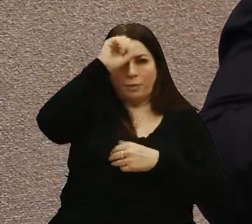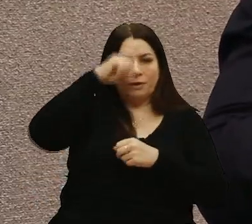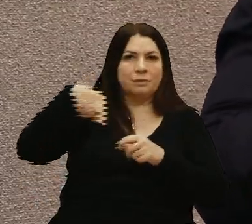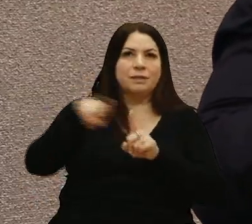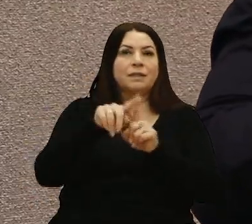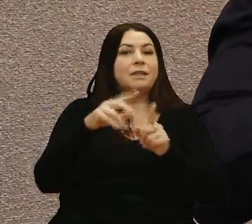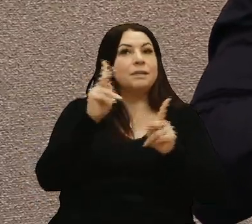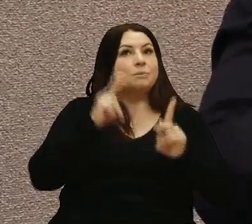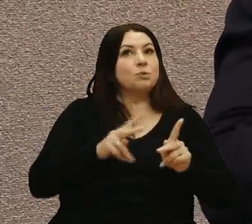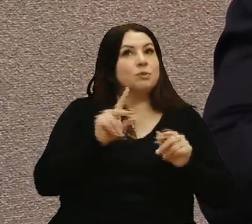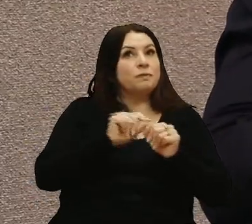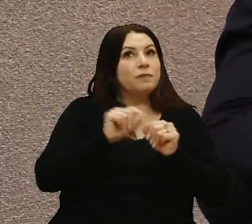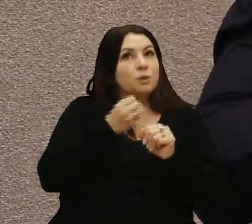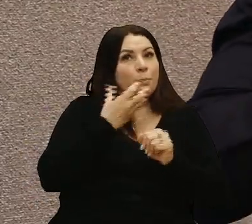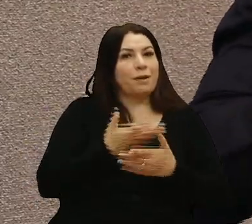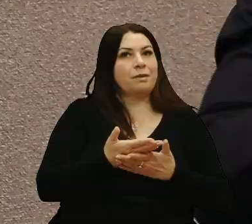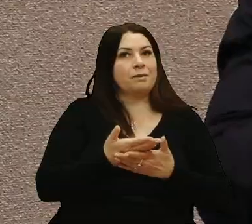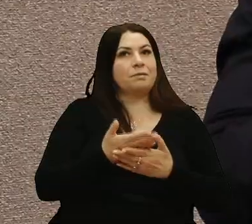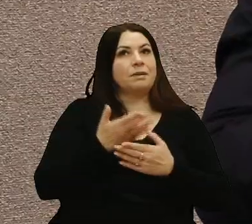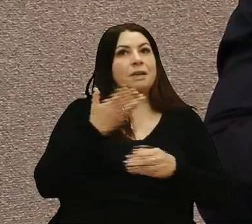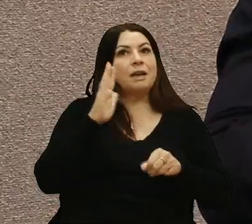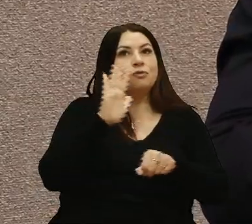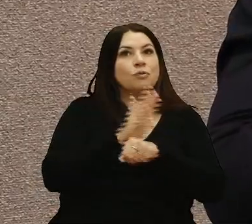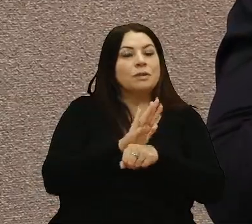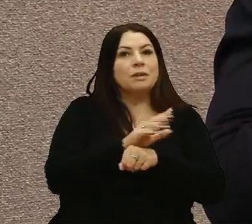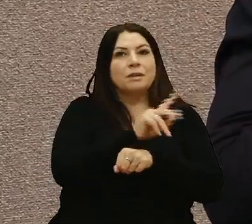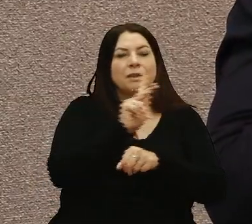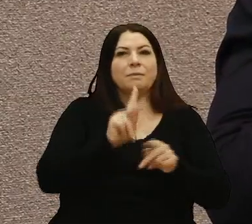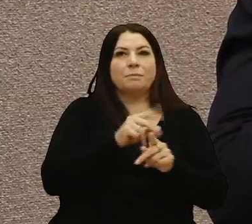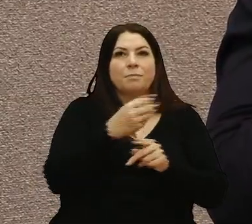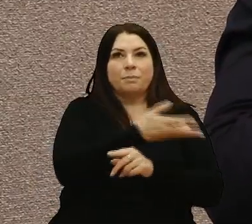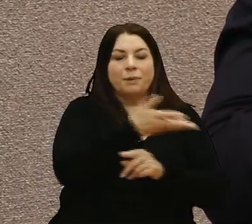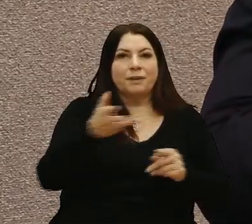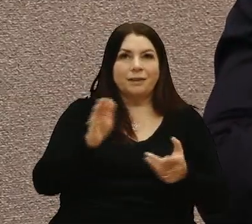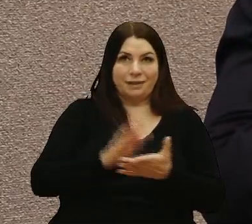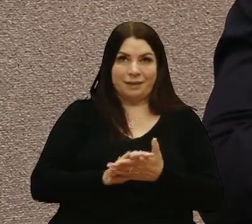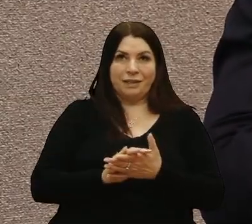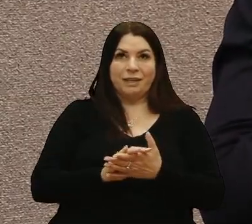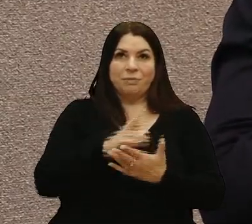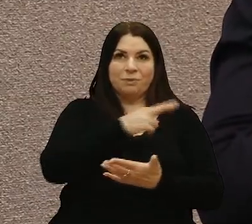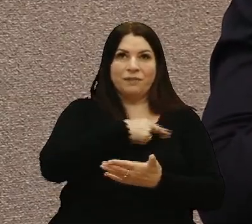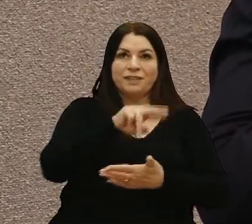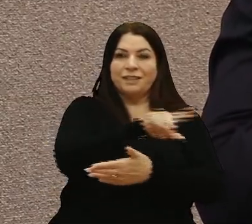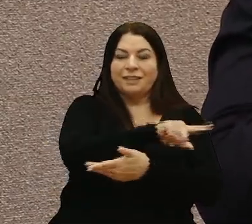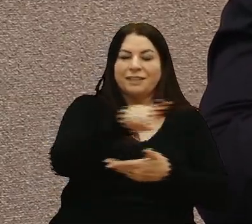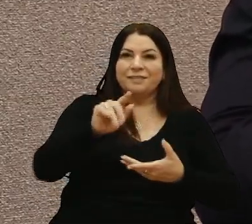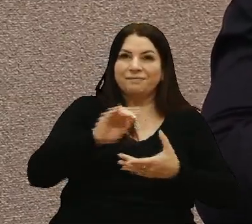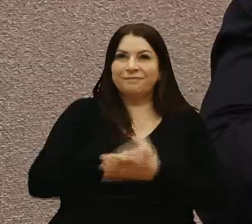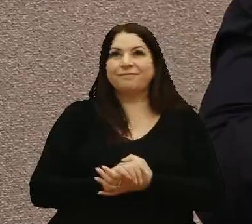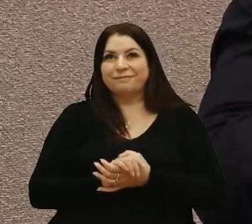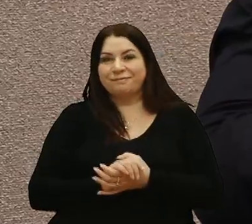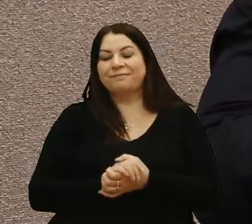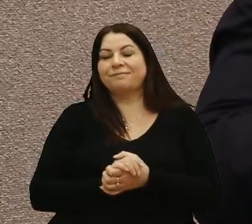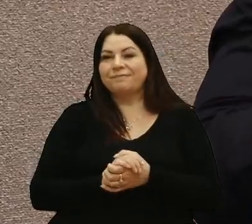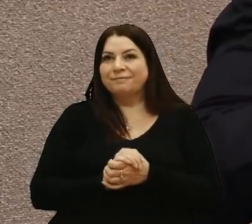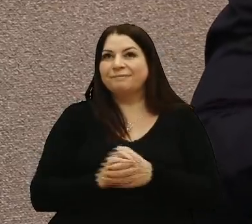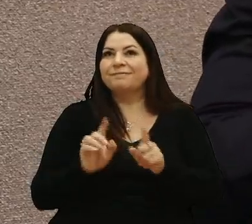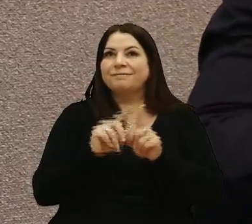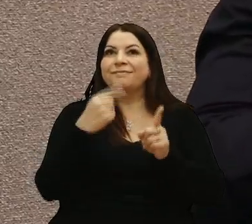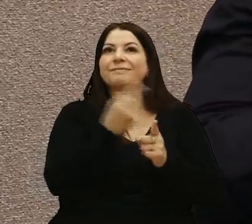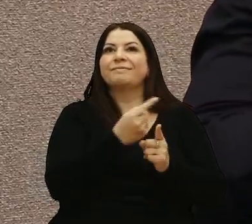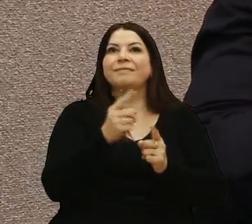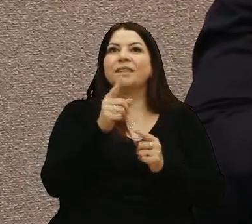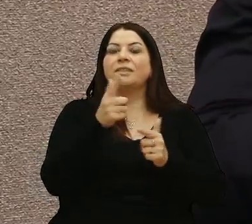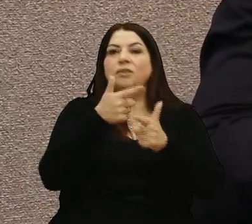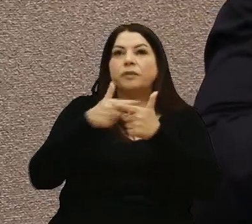Desde que as pessoas façam o bem e queiram o bem para o próximo, que é isso que uma religião, ao meu ver, deve pregar. E não a